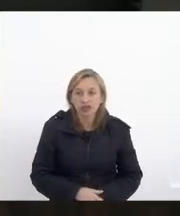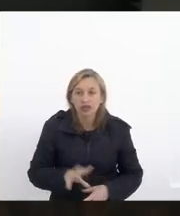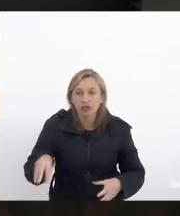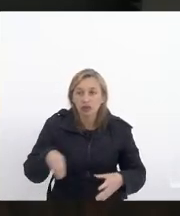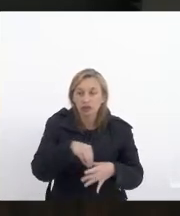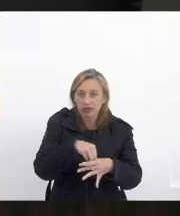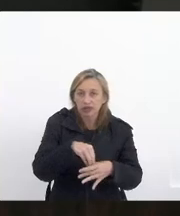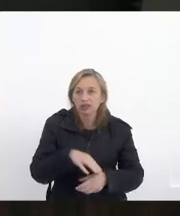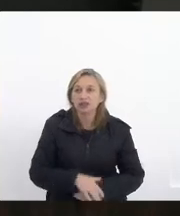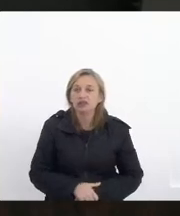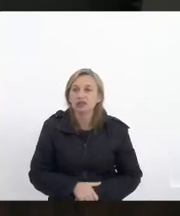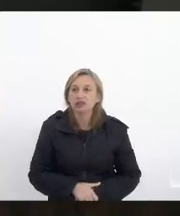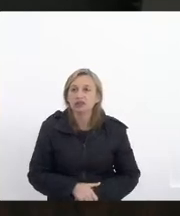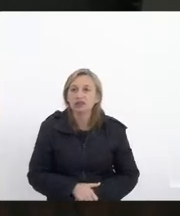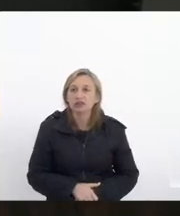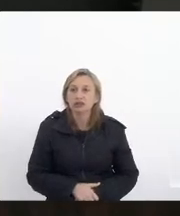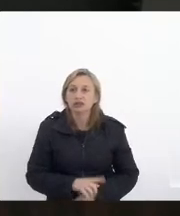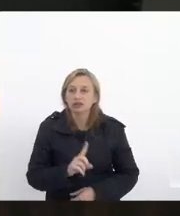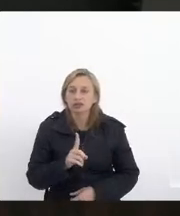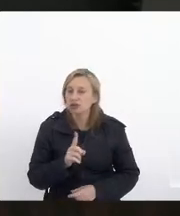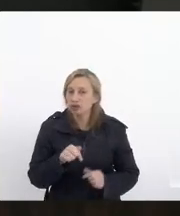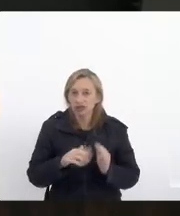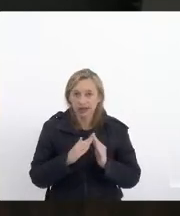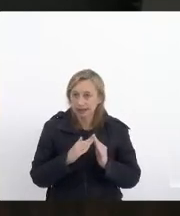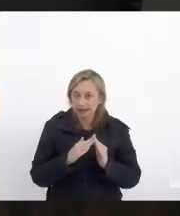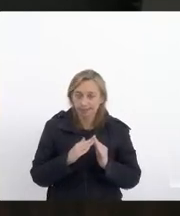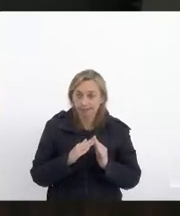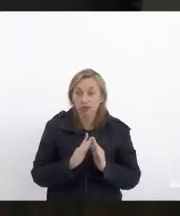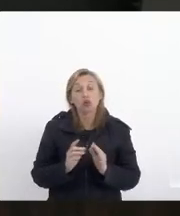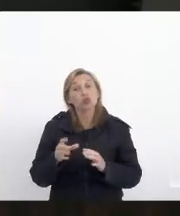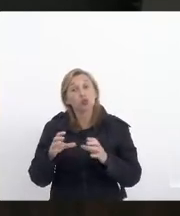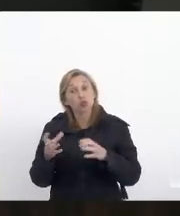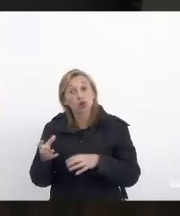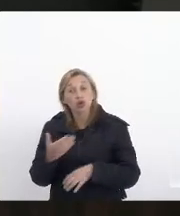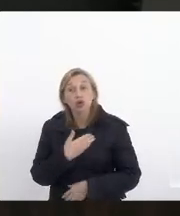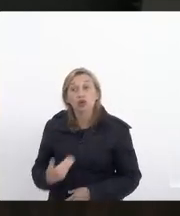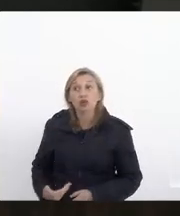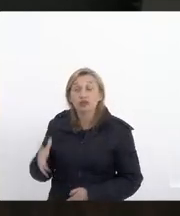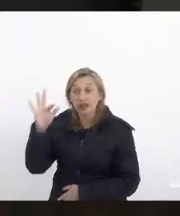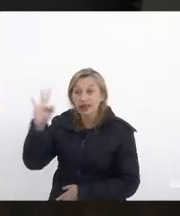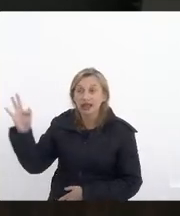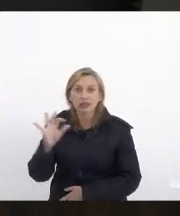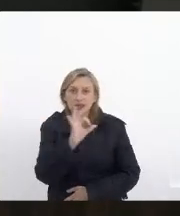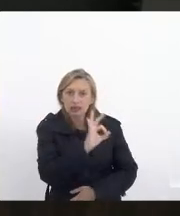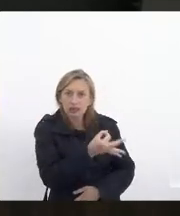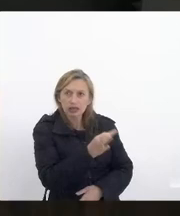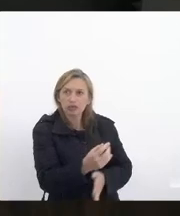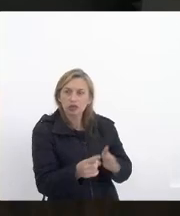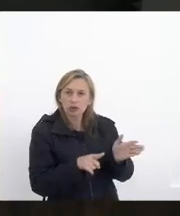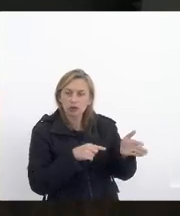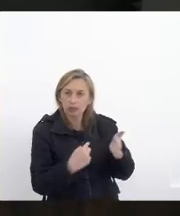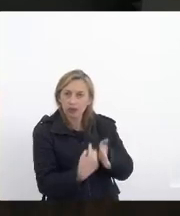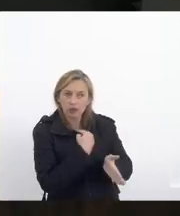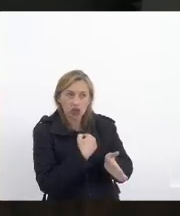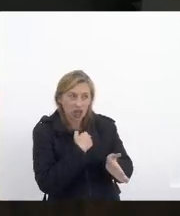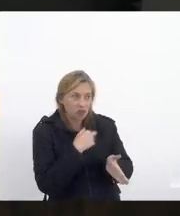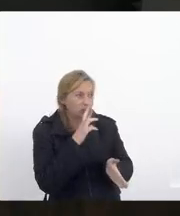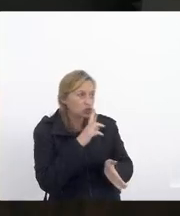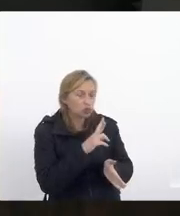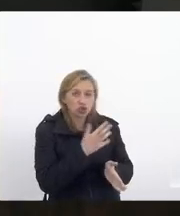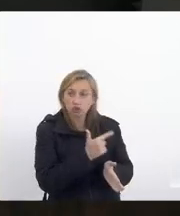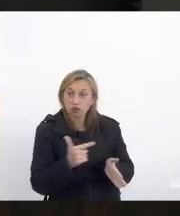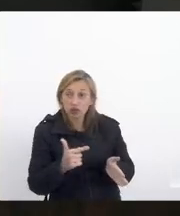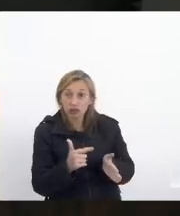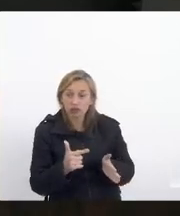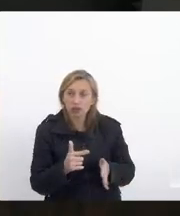implementada, não foi por essa casa, foi pelo governo federal. Então, de fato, a senhora faz uma pergunta que eu não tenho uma resposta.